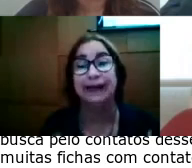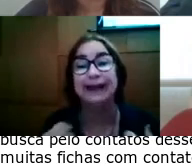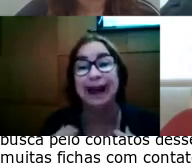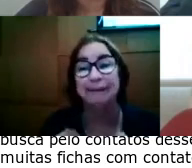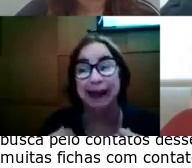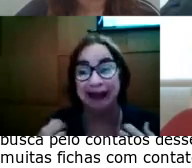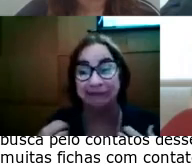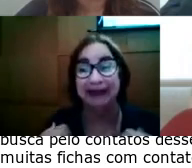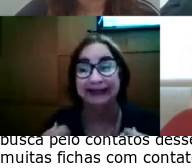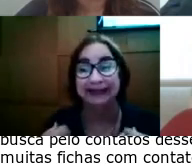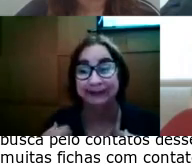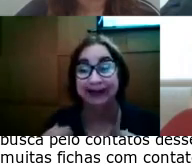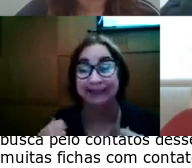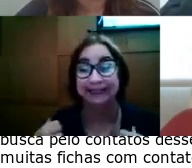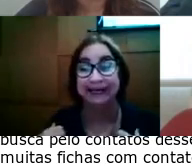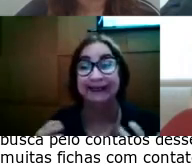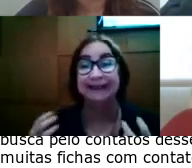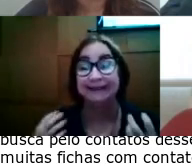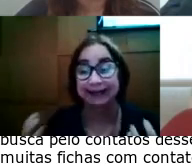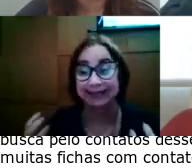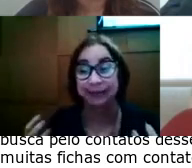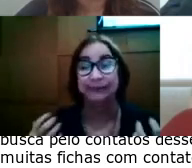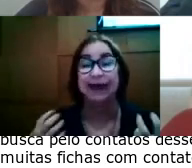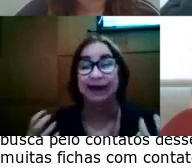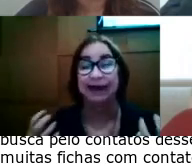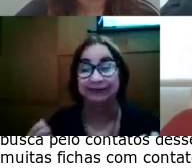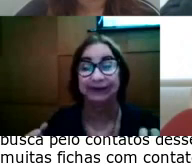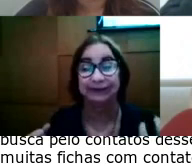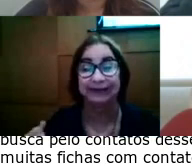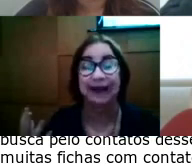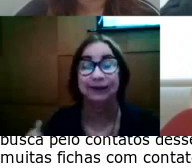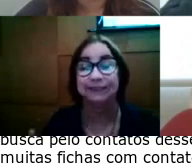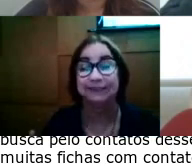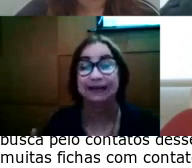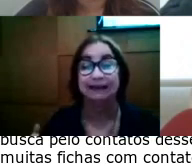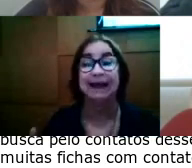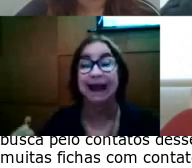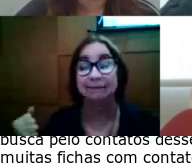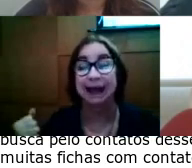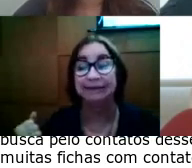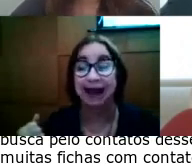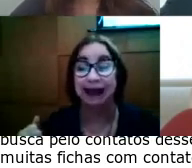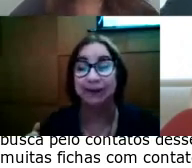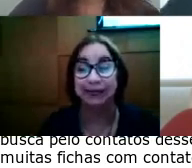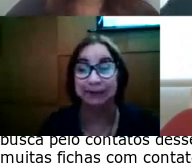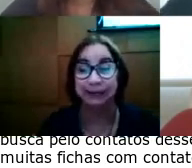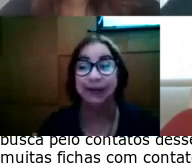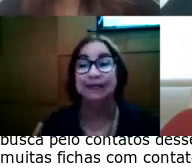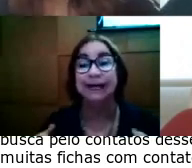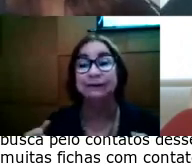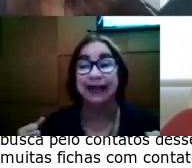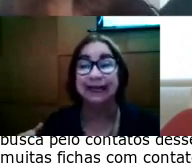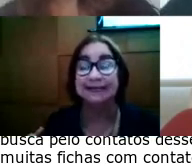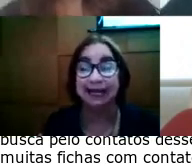gente que a gente queria trazer muito e a fala de Verônica de Carol de Jaque é a palavra acolhimento não deixe aquele paciente